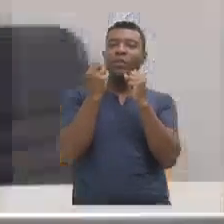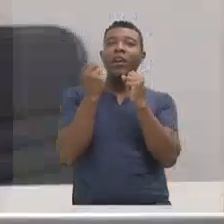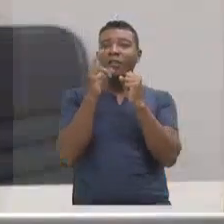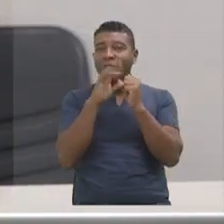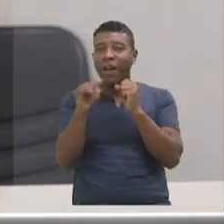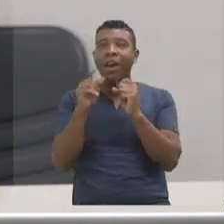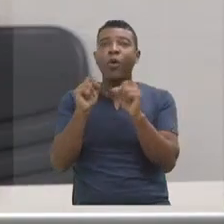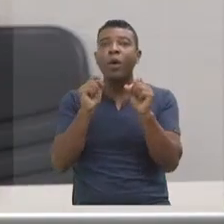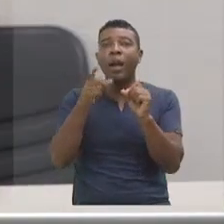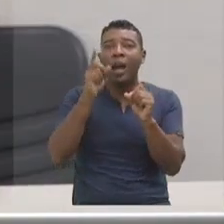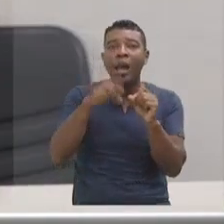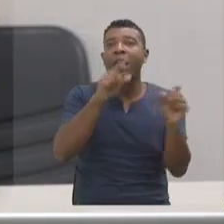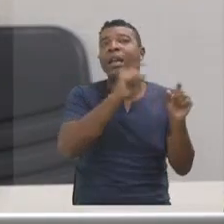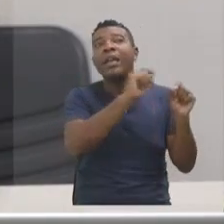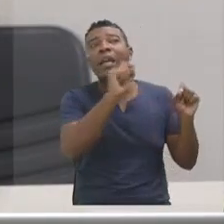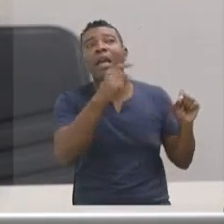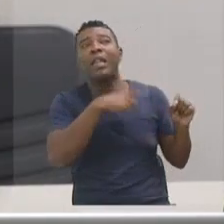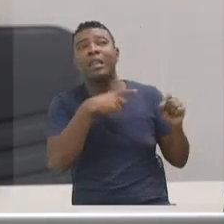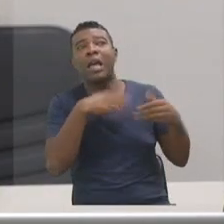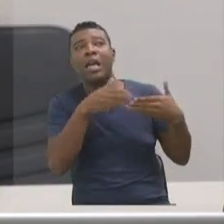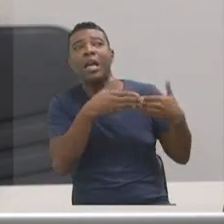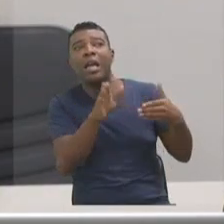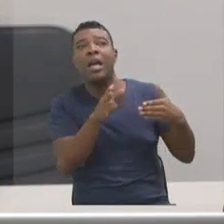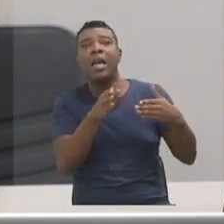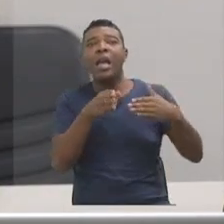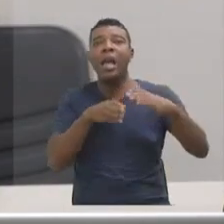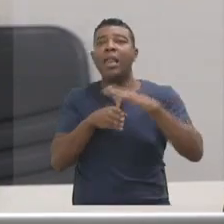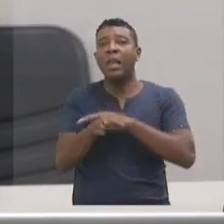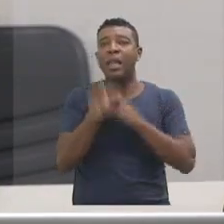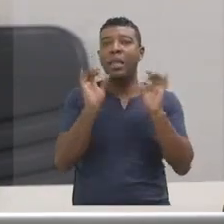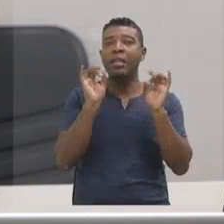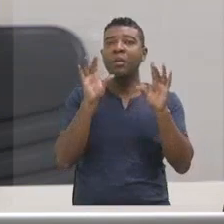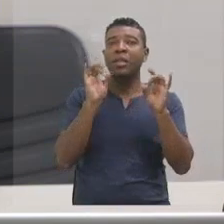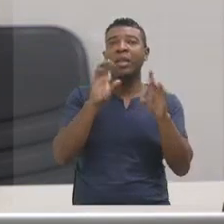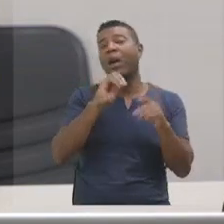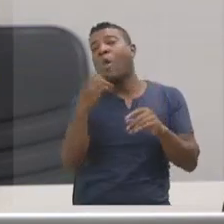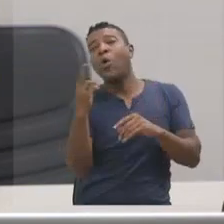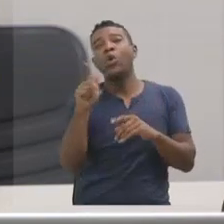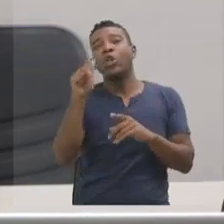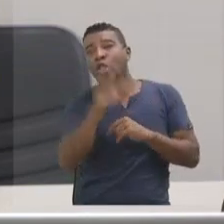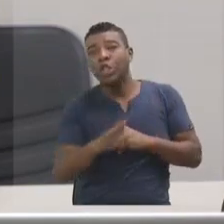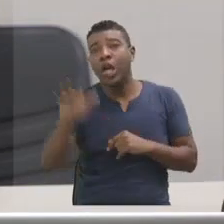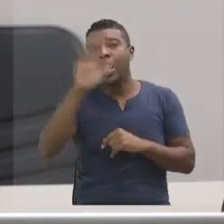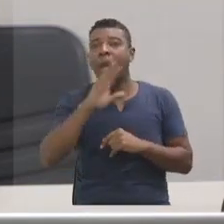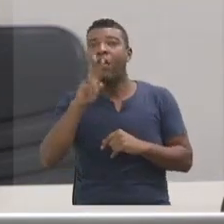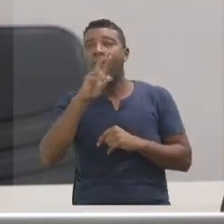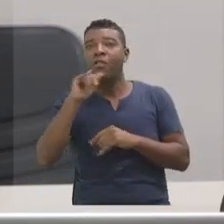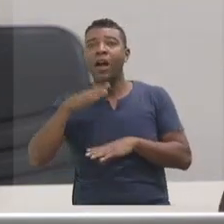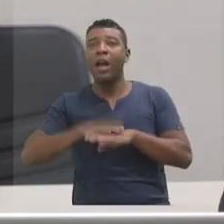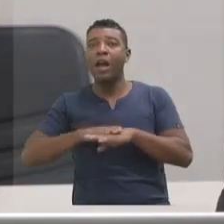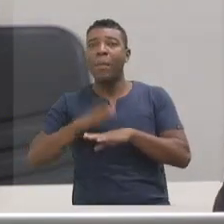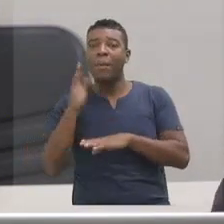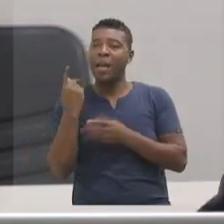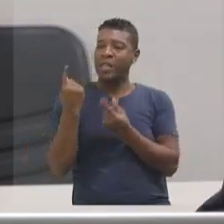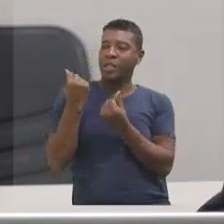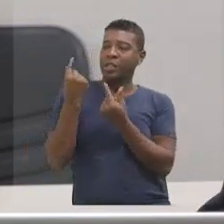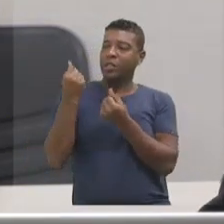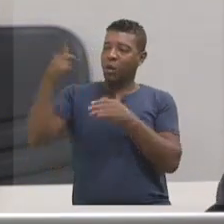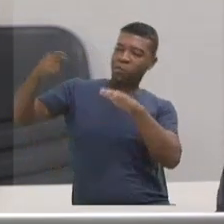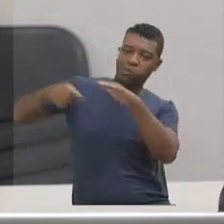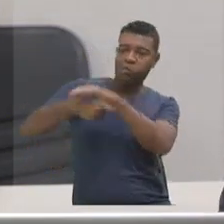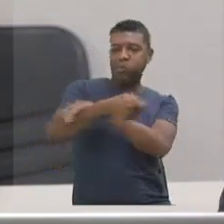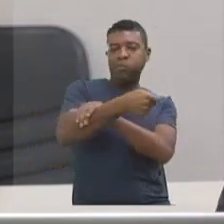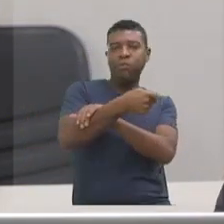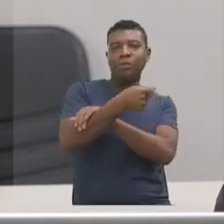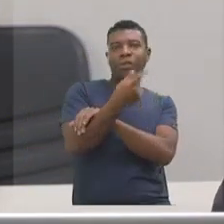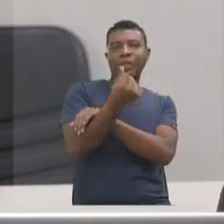quem tem porta de entrada especializada ou geral vai mais recurso de incentivo mas a maior